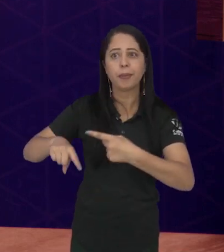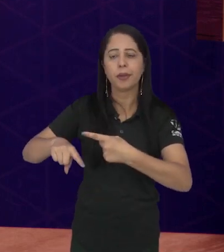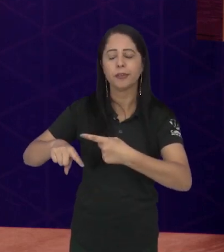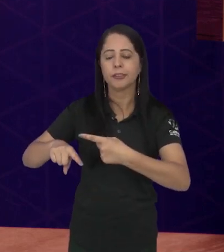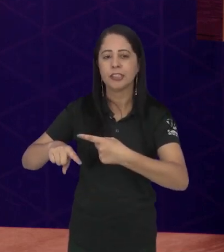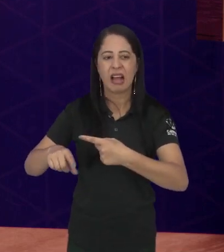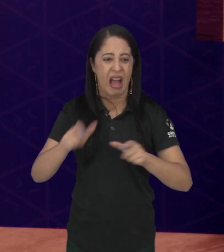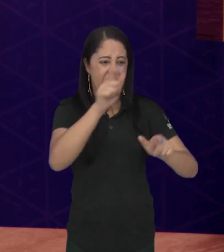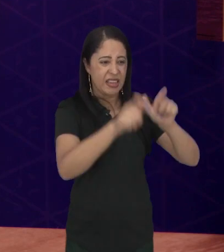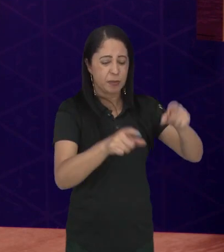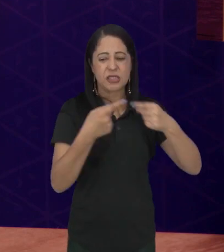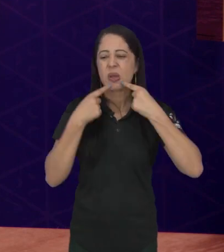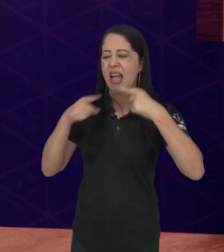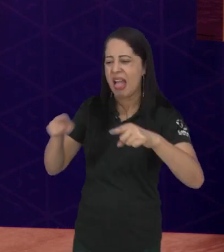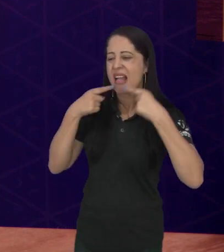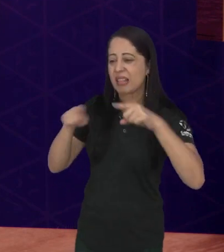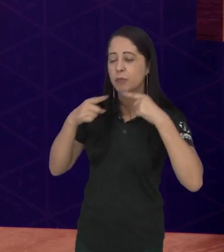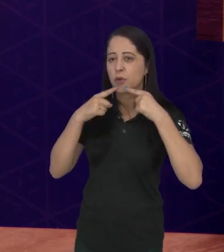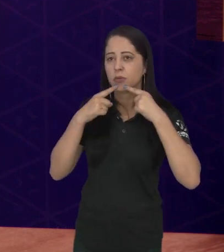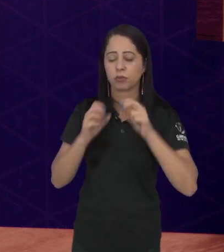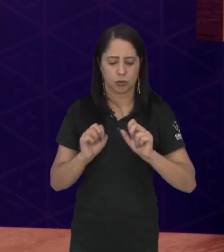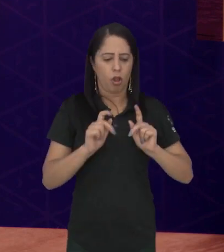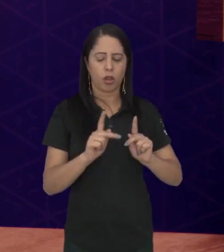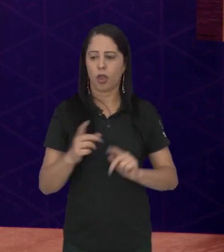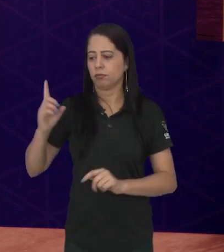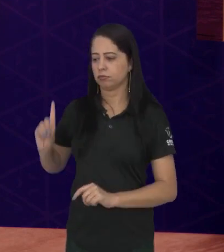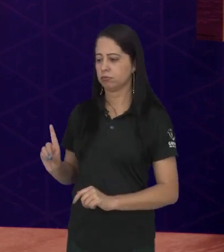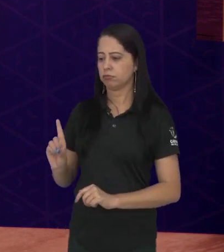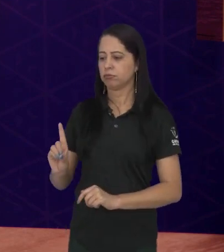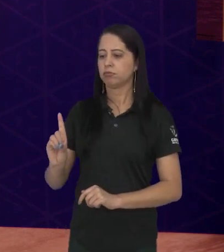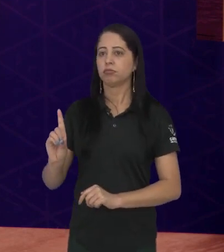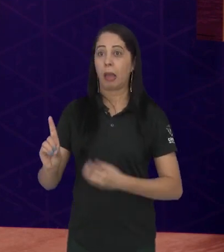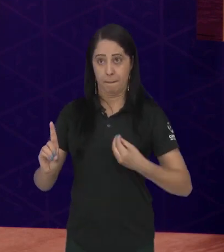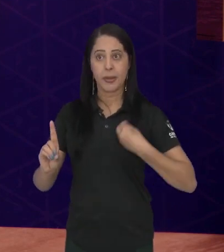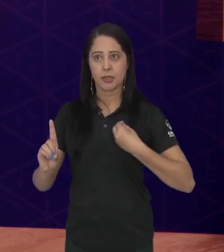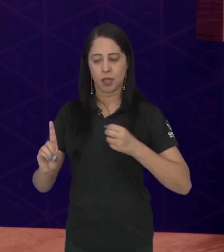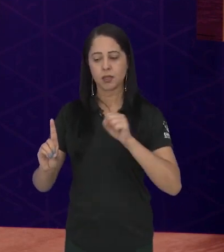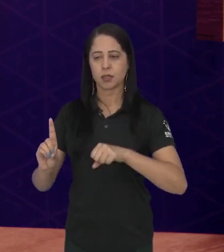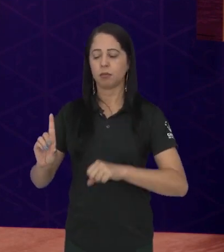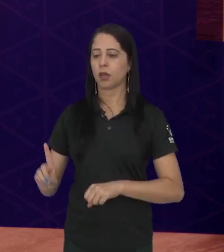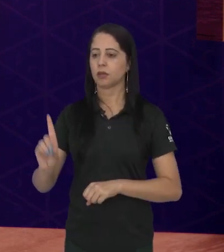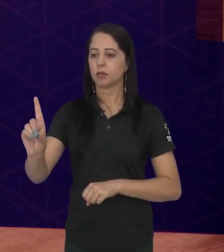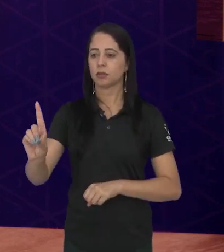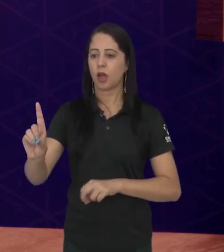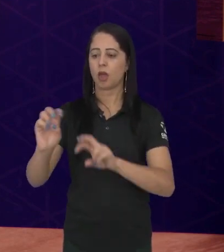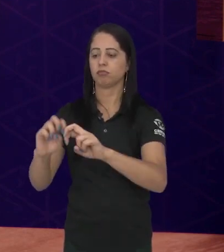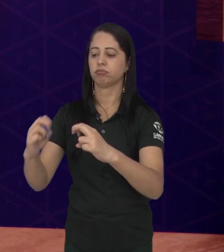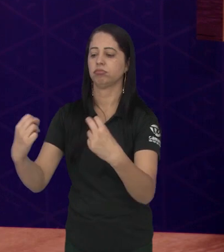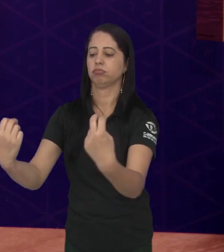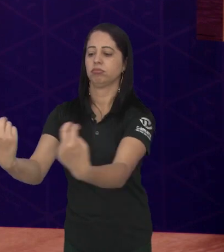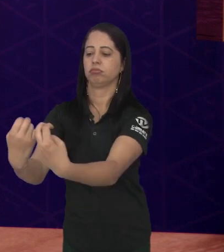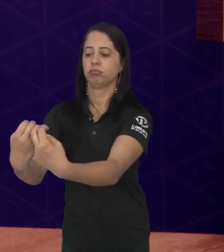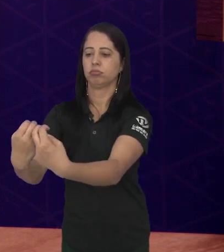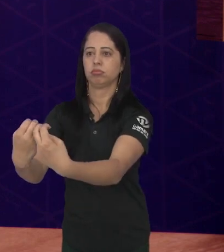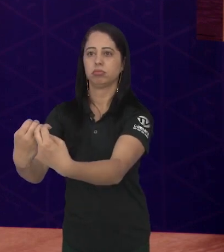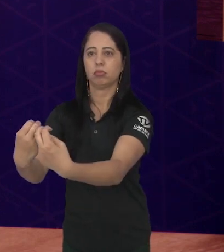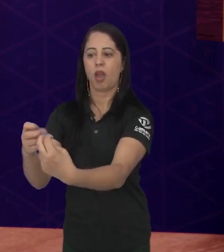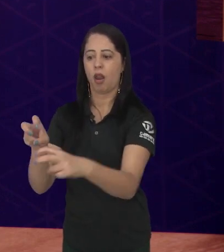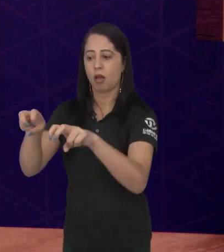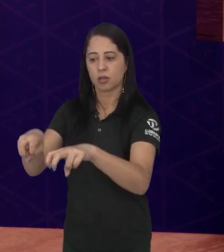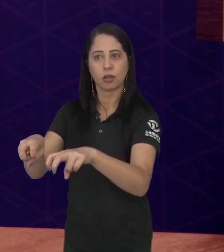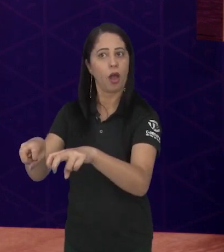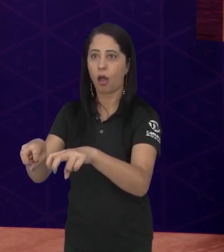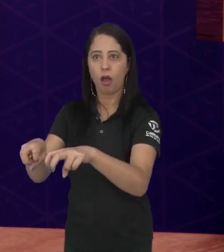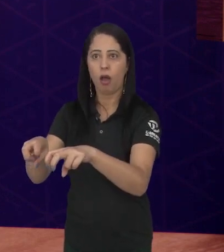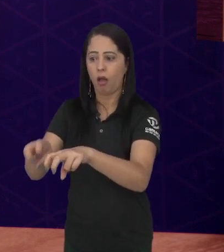ela ir na premiação, só que ela ficou numa mesa sozinha no fundo. E aí, tipo, ela nem pôde sentar